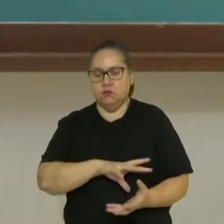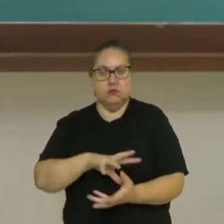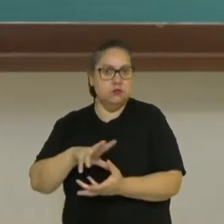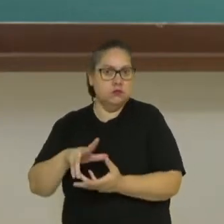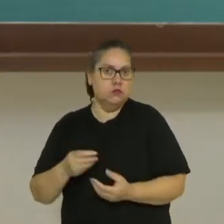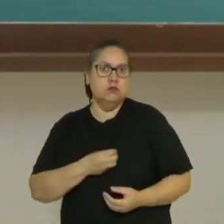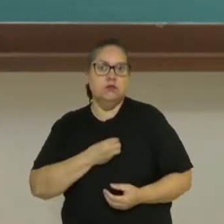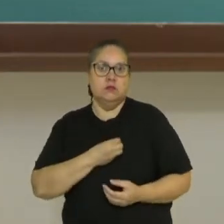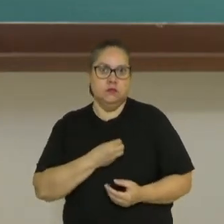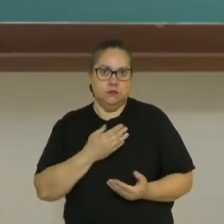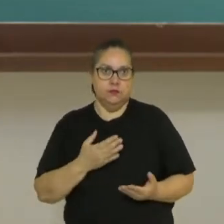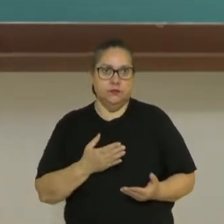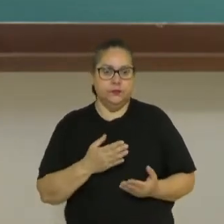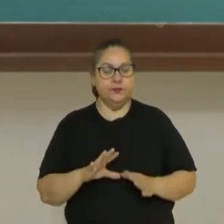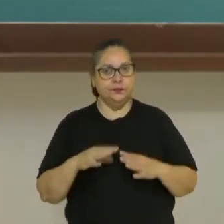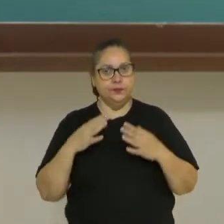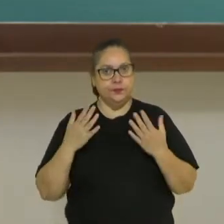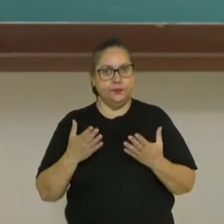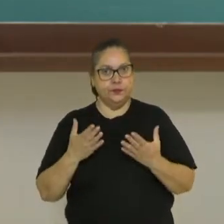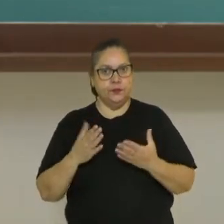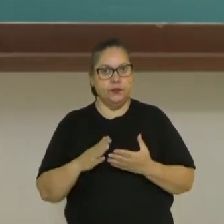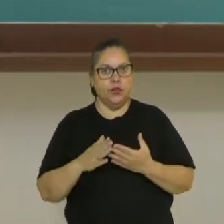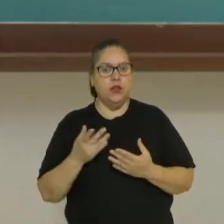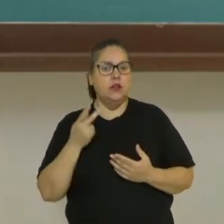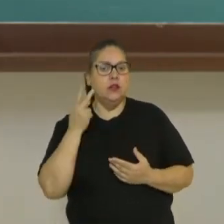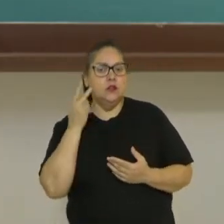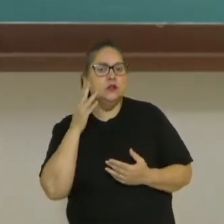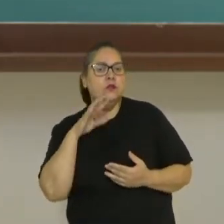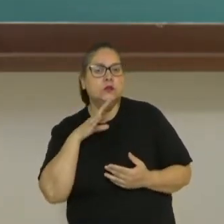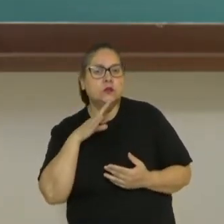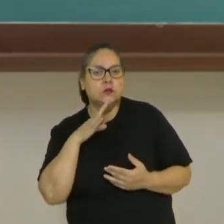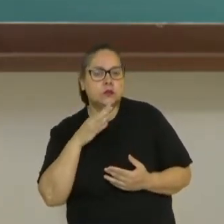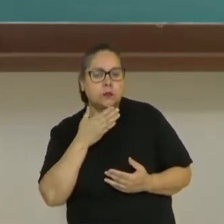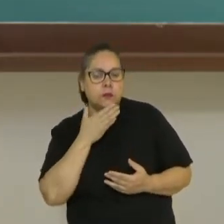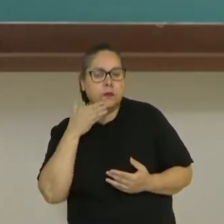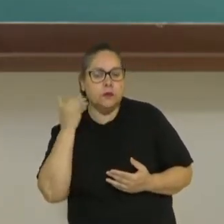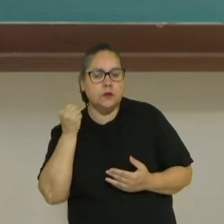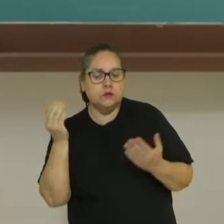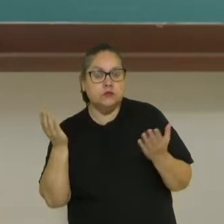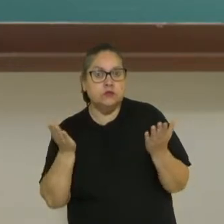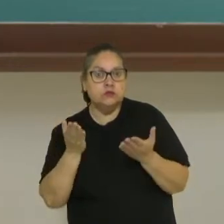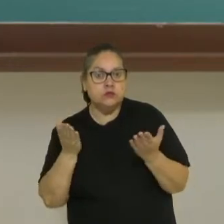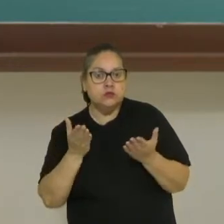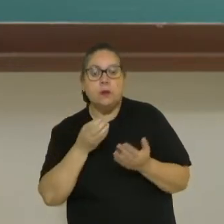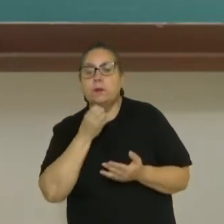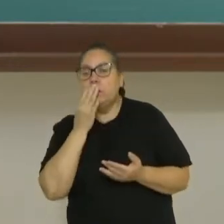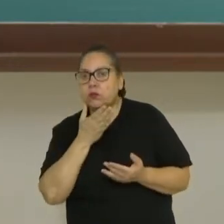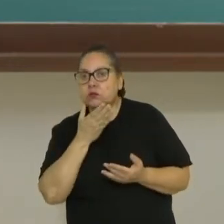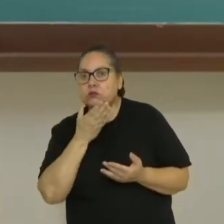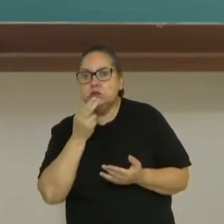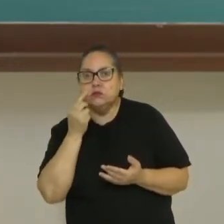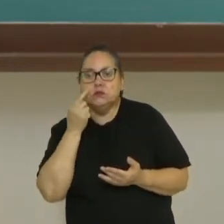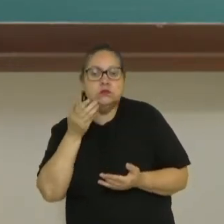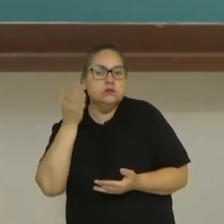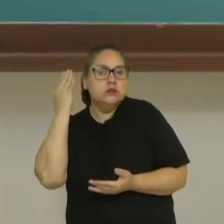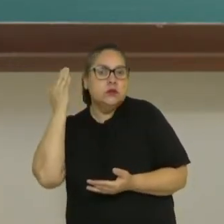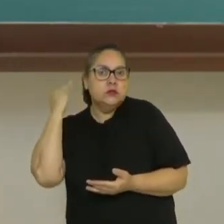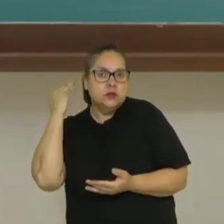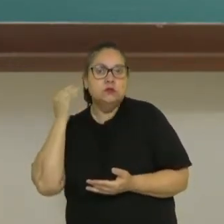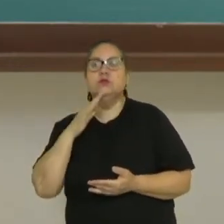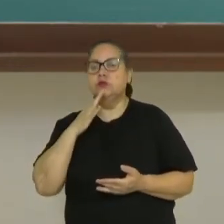onde elas vivem. Então, para nós conhecermos melhor a atualidade, é bom dar uma olhada um pouquinho no